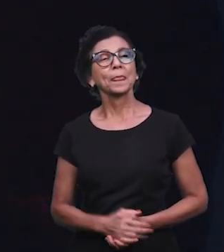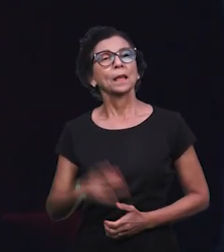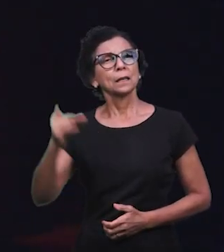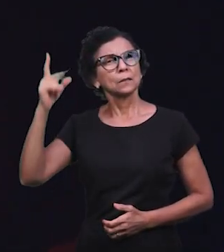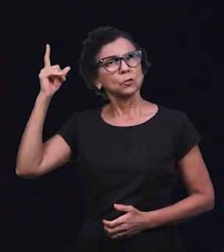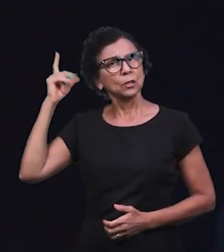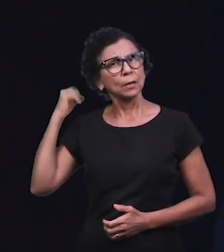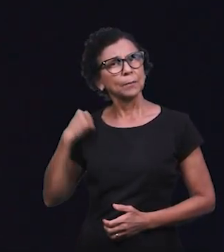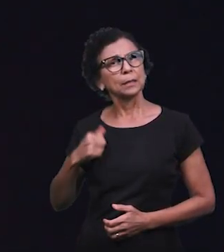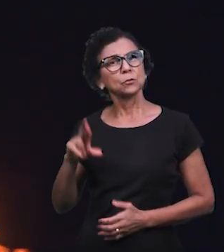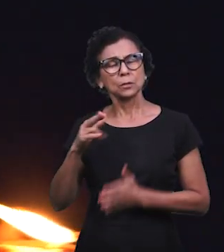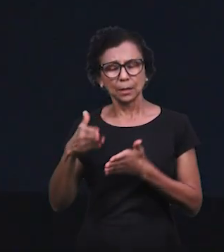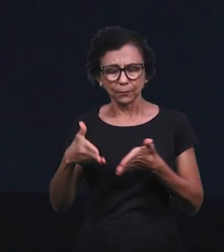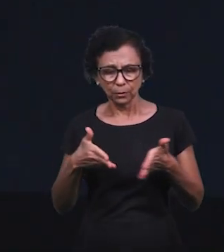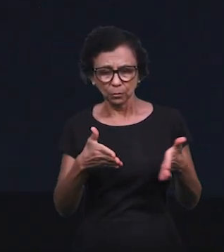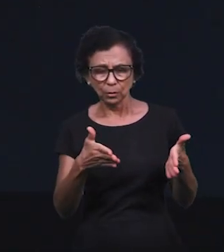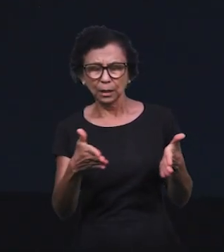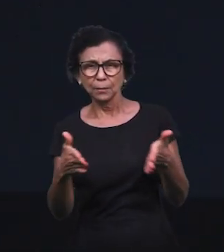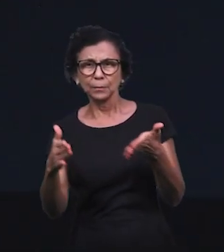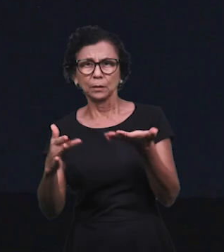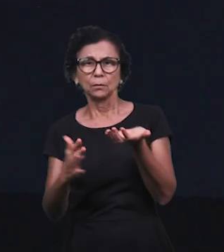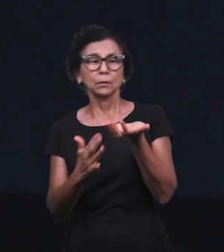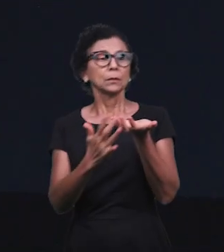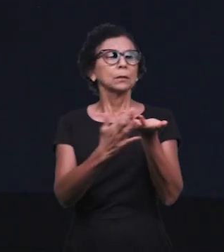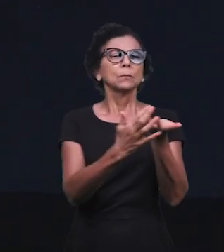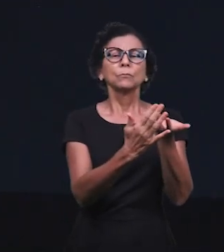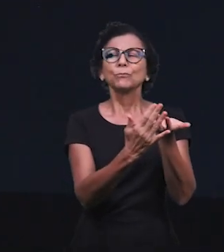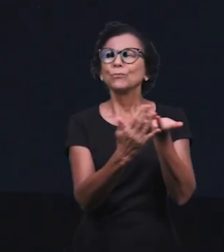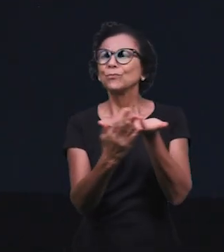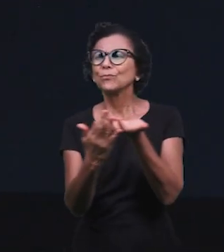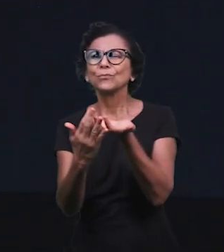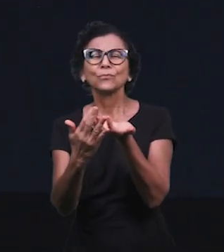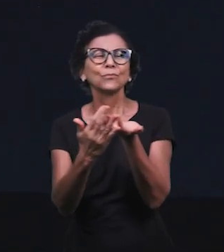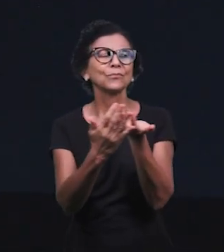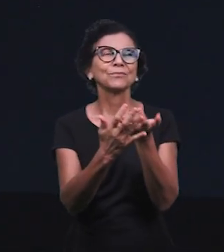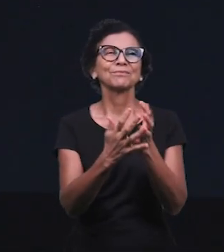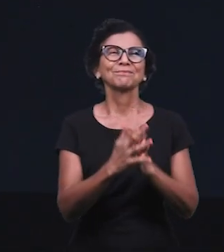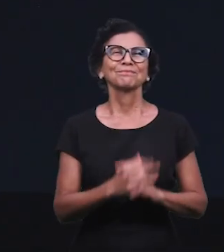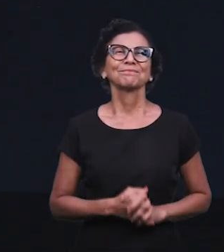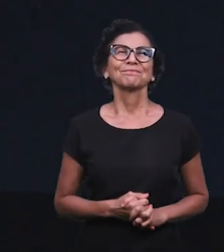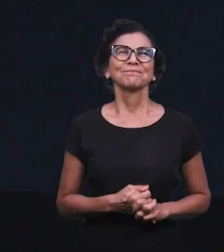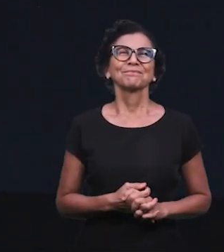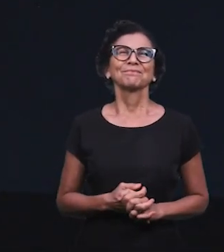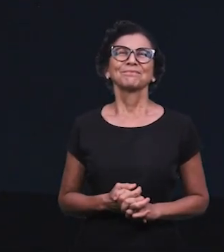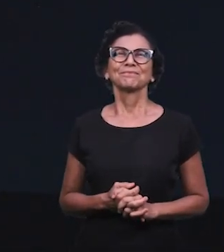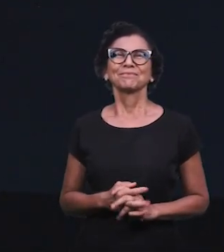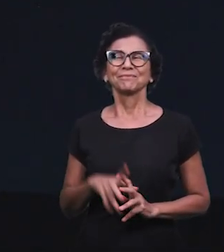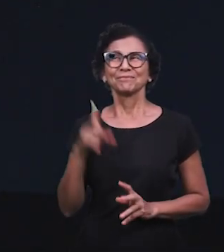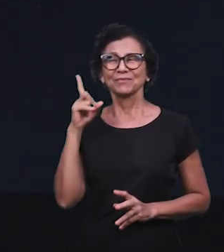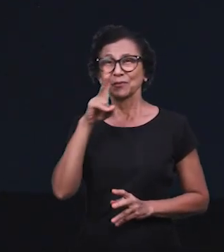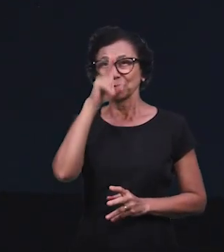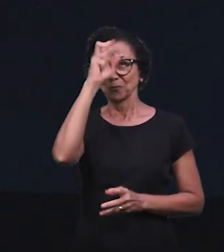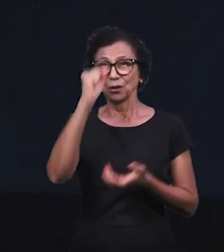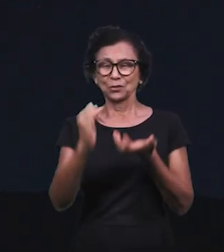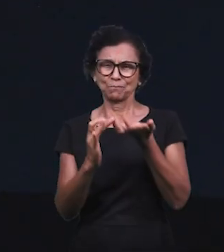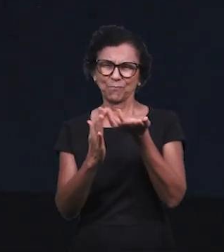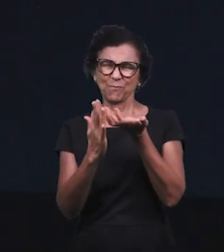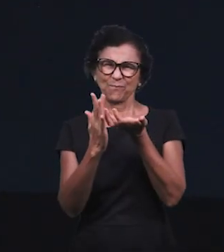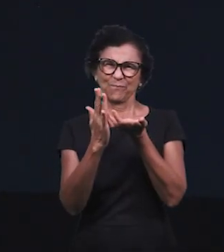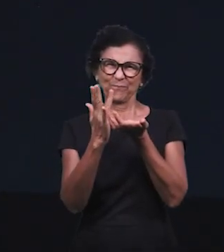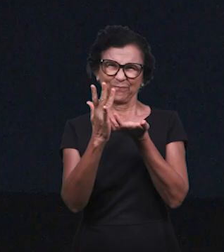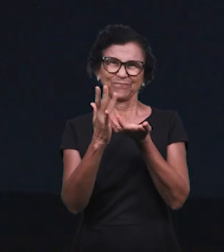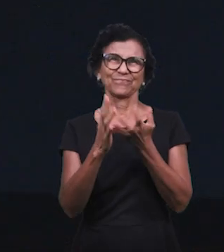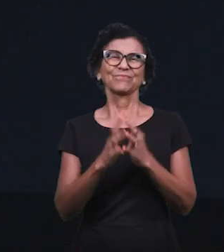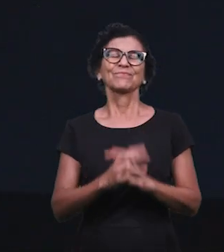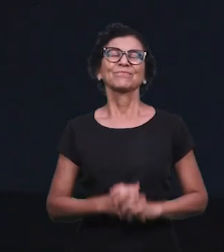pelo caminho, eles iam indicando assim o caminho como se fosse uma lanterna. Entendeu? Entendi. Olha só como é que a chama tá muito mais forte do que